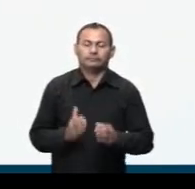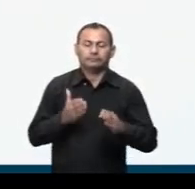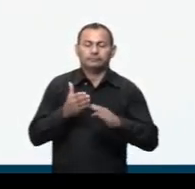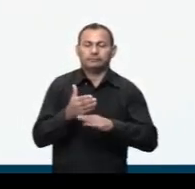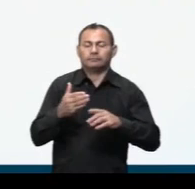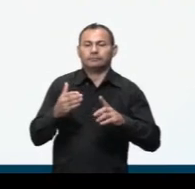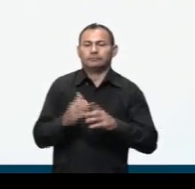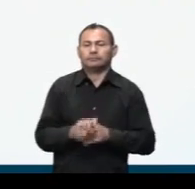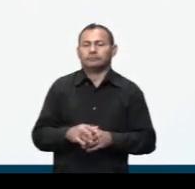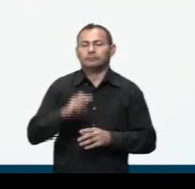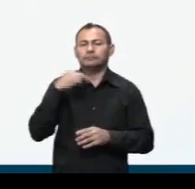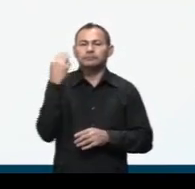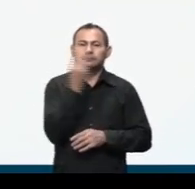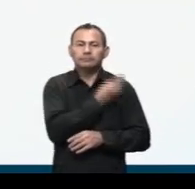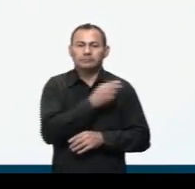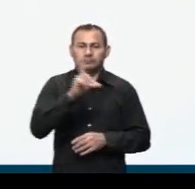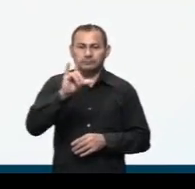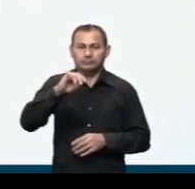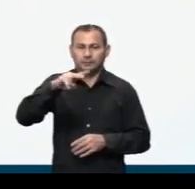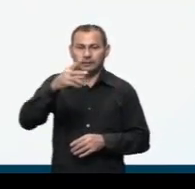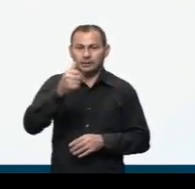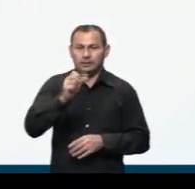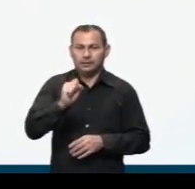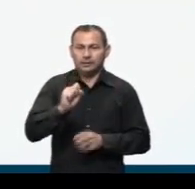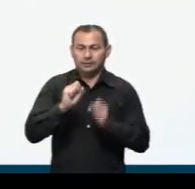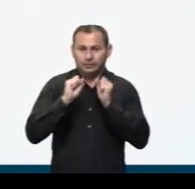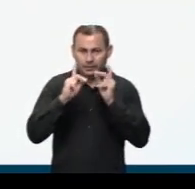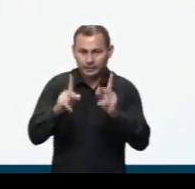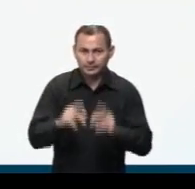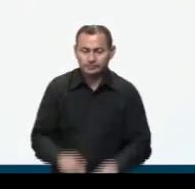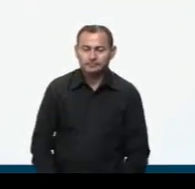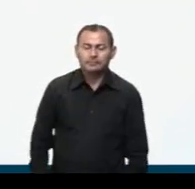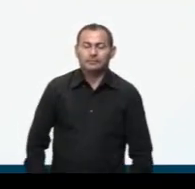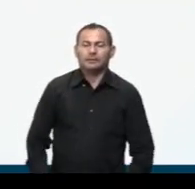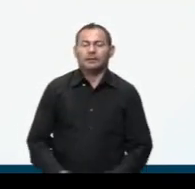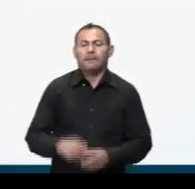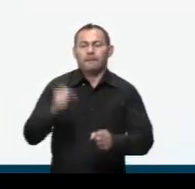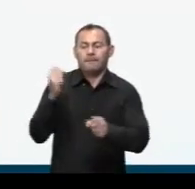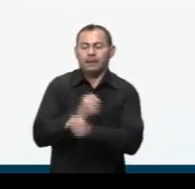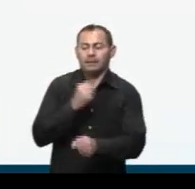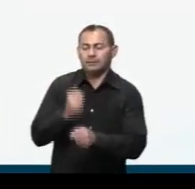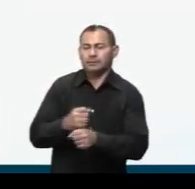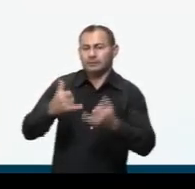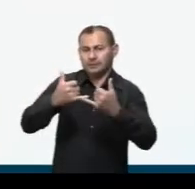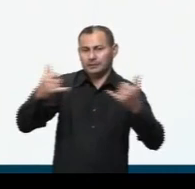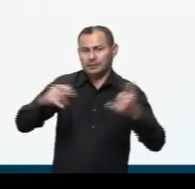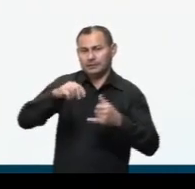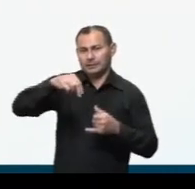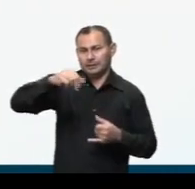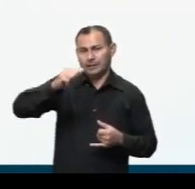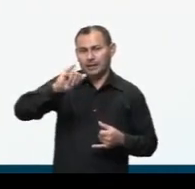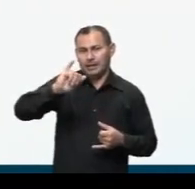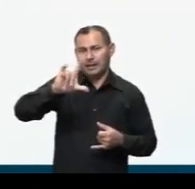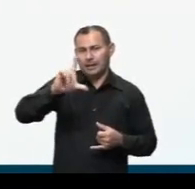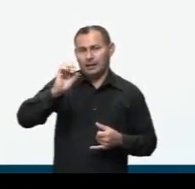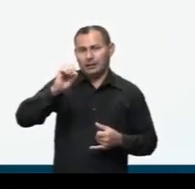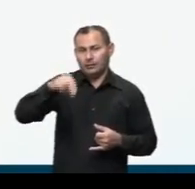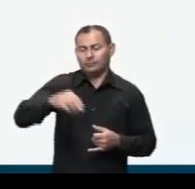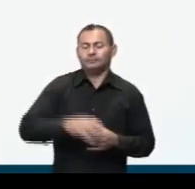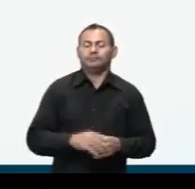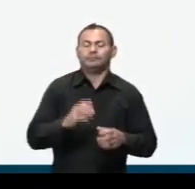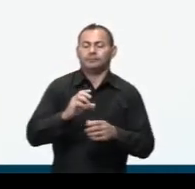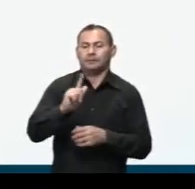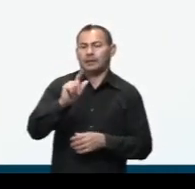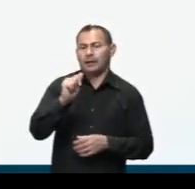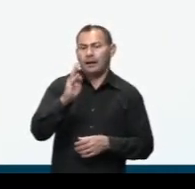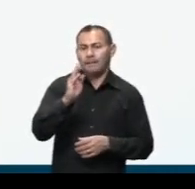cruzando aquelas nossas linhas, ok? A linha de pedreiro, linha de nylon, tá? O